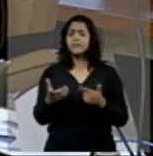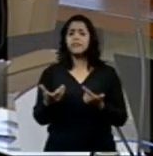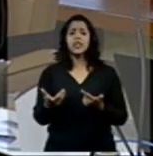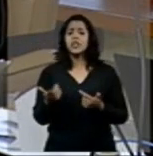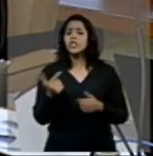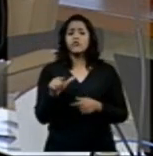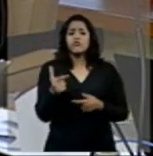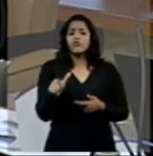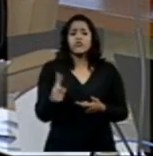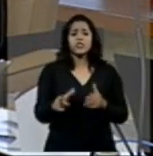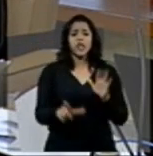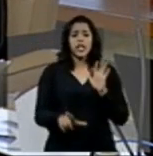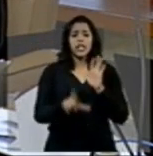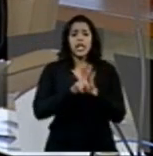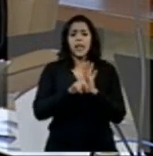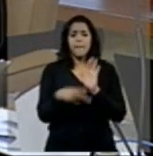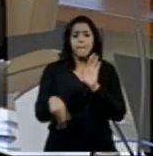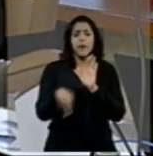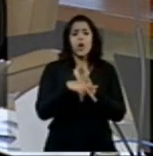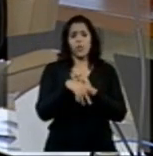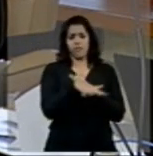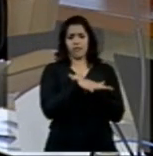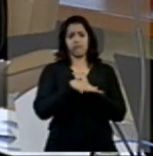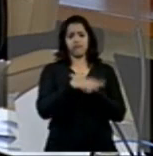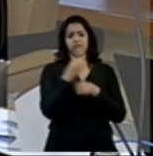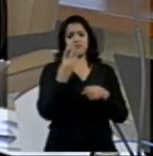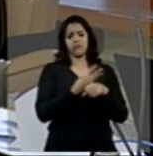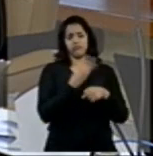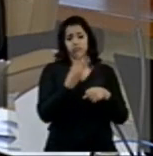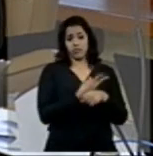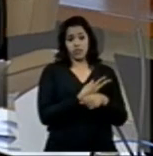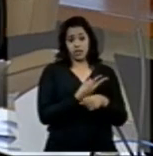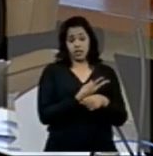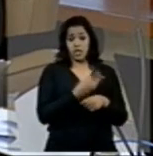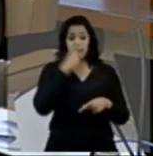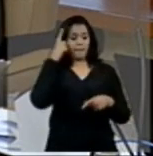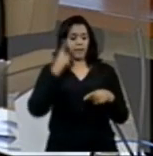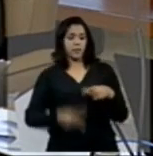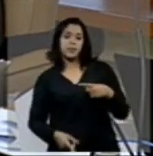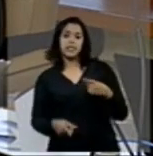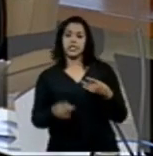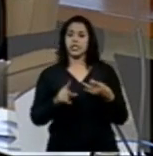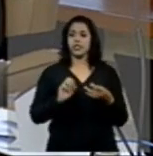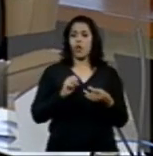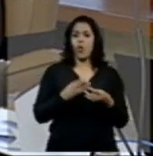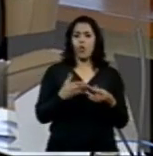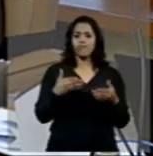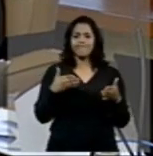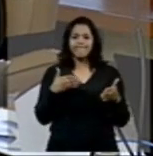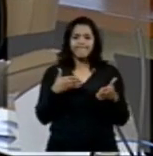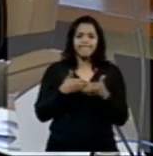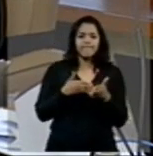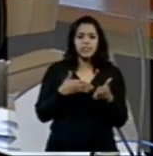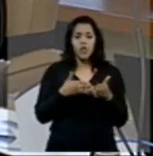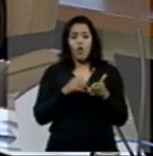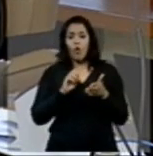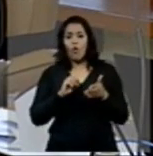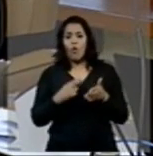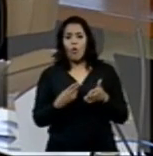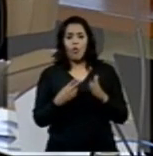efetivamente inexistia lei específica que vedasse, que limitasse ou que